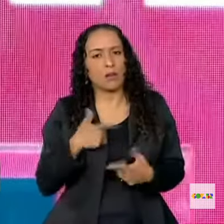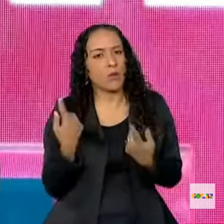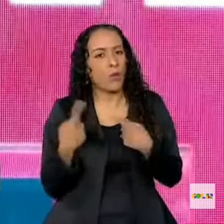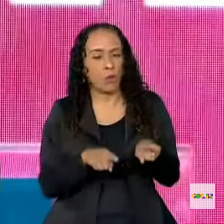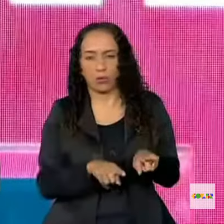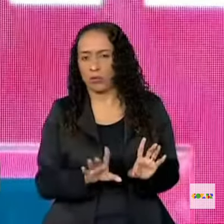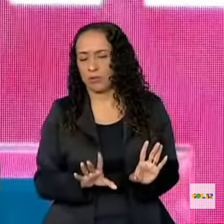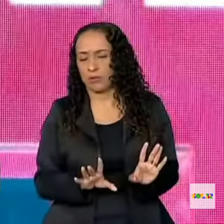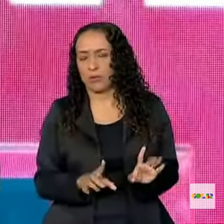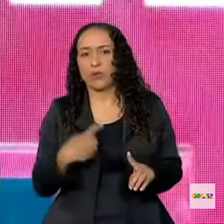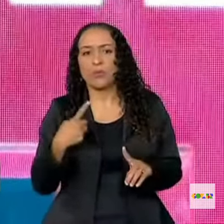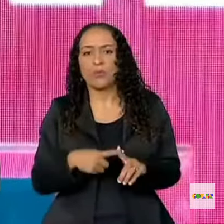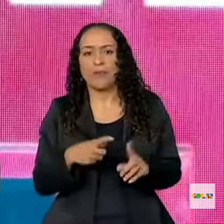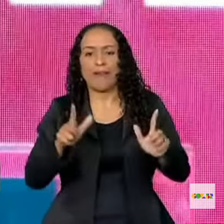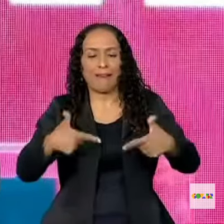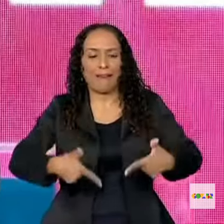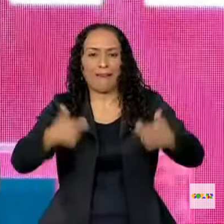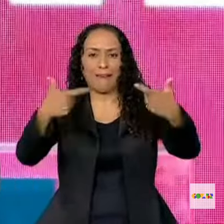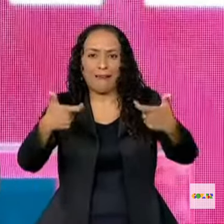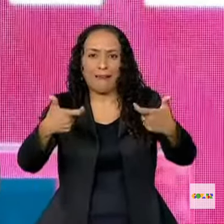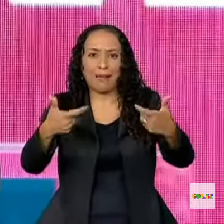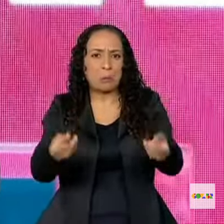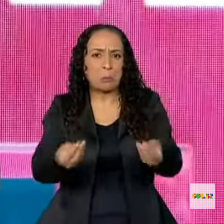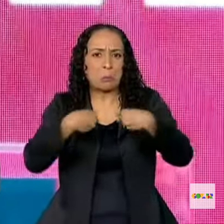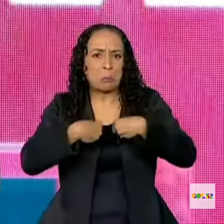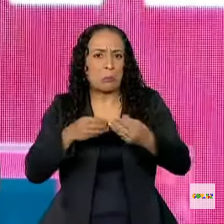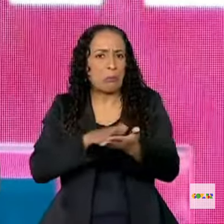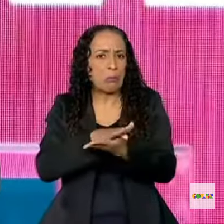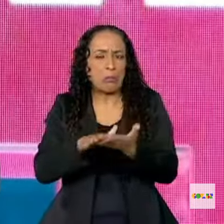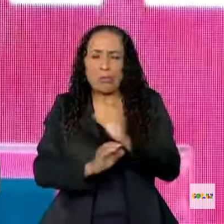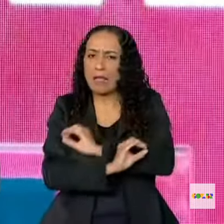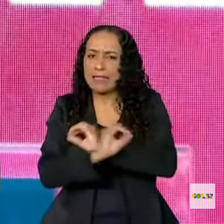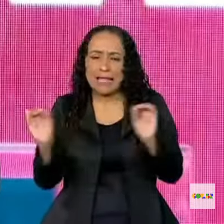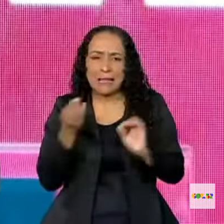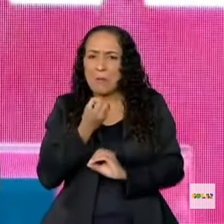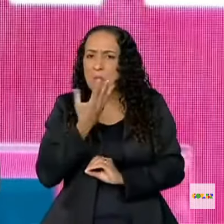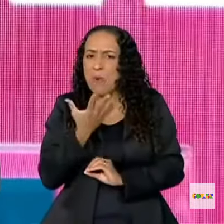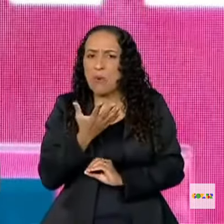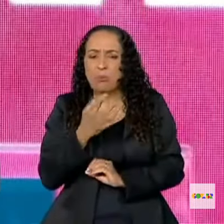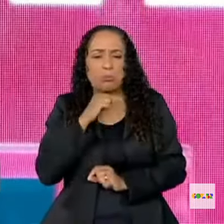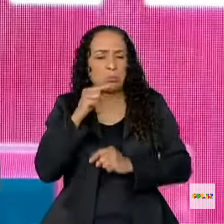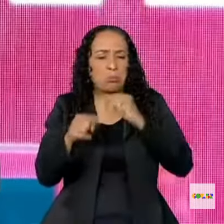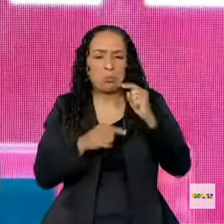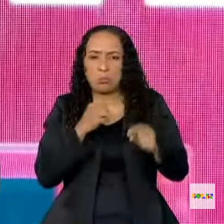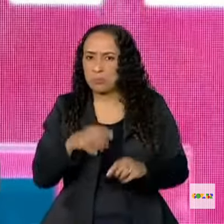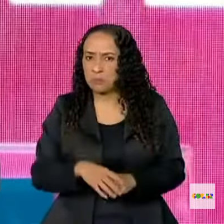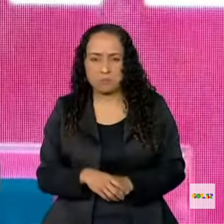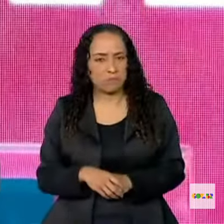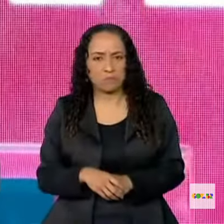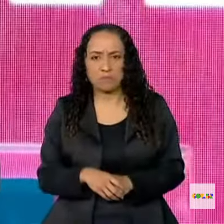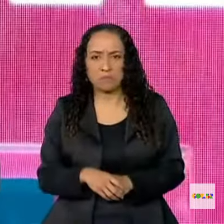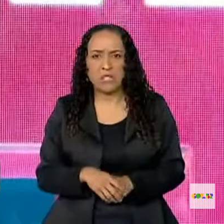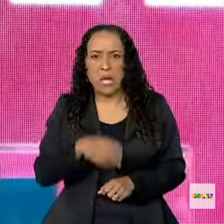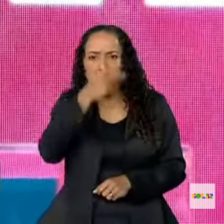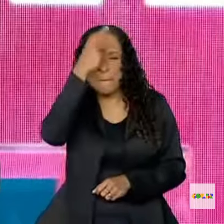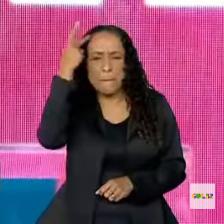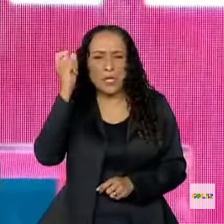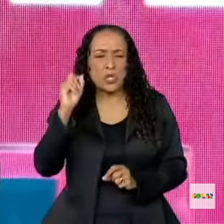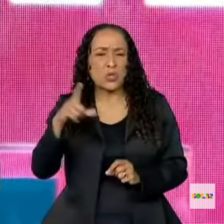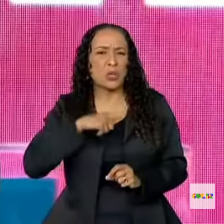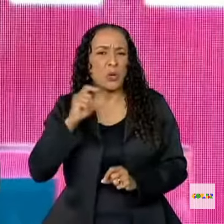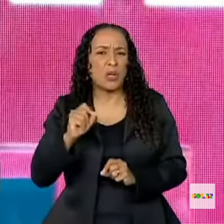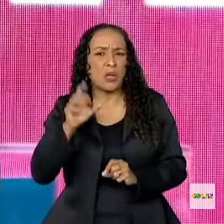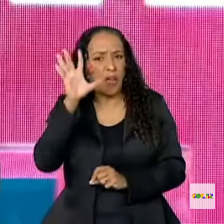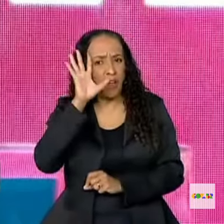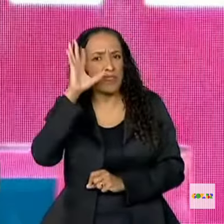Ucrânia porque a guerra não traz absolutamente nenhum benefício ninguém o que ela vai trazer é